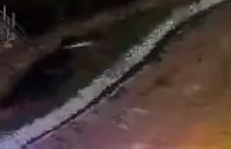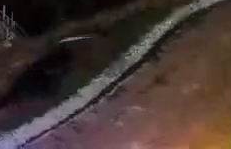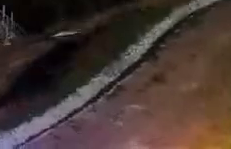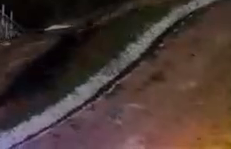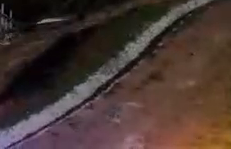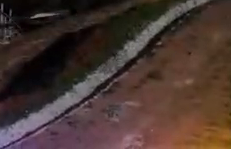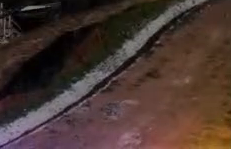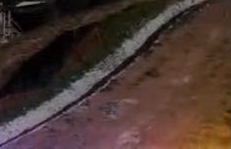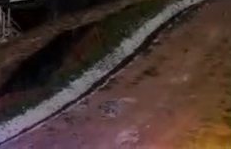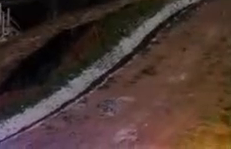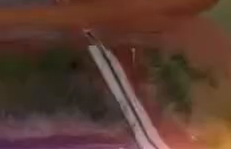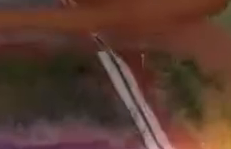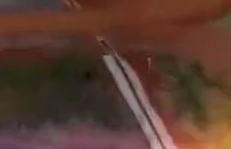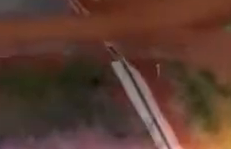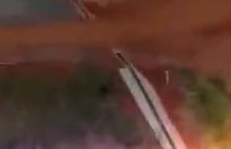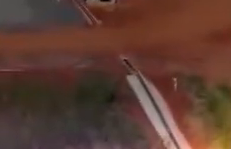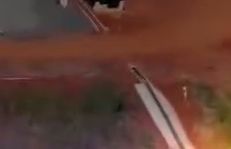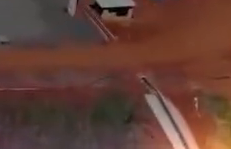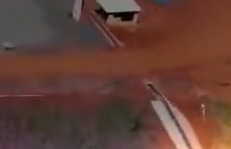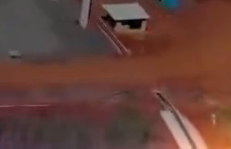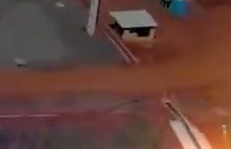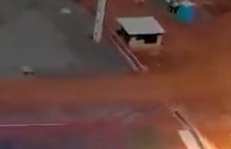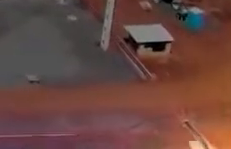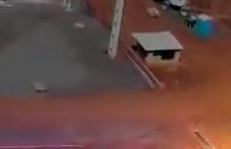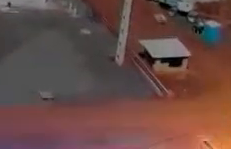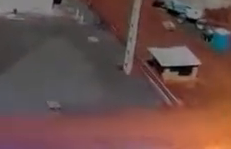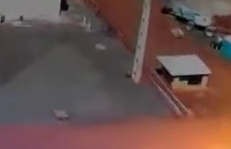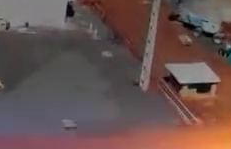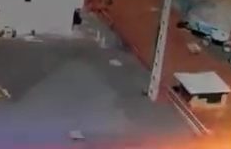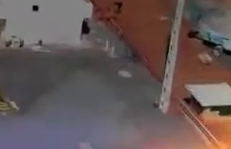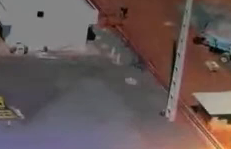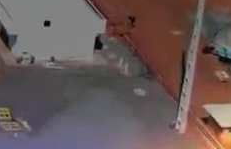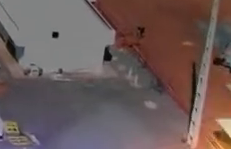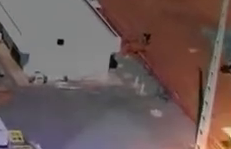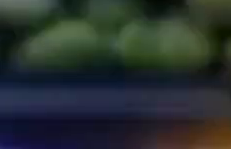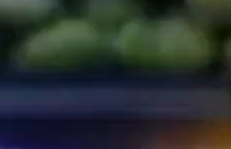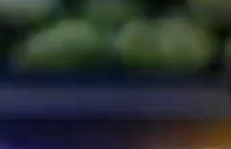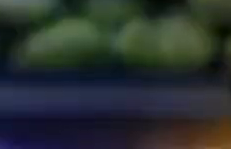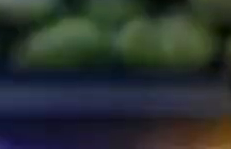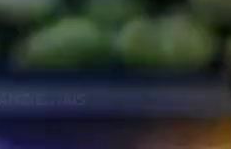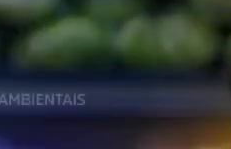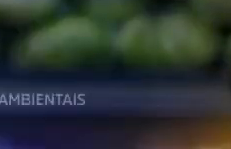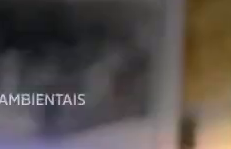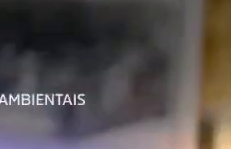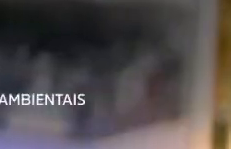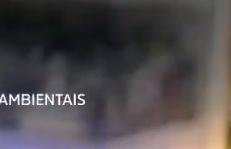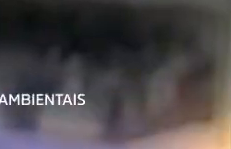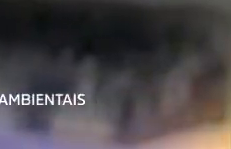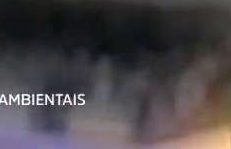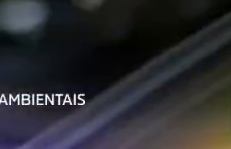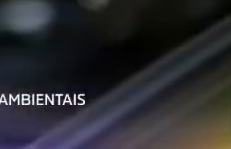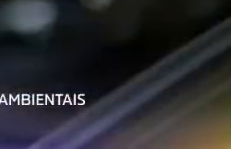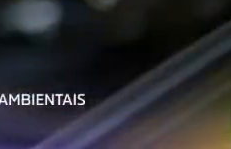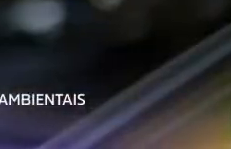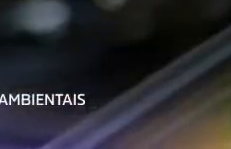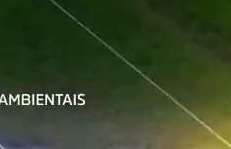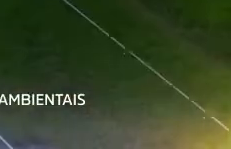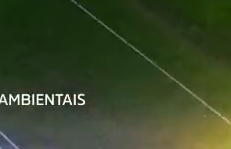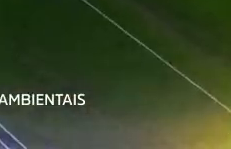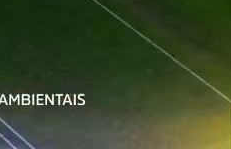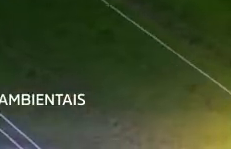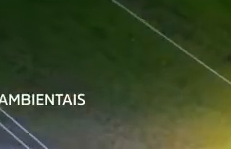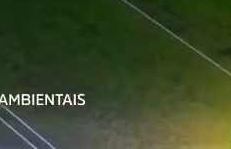além de promover a economia circular dos materiais utilizados na obra dedicando-os para o fomento da economia local